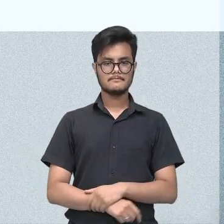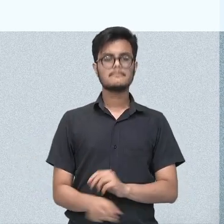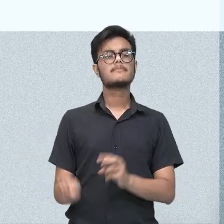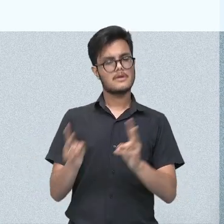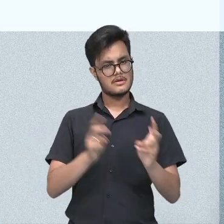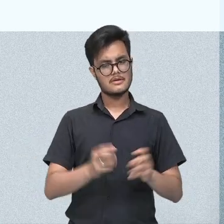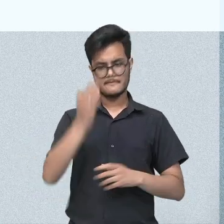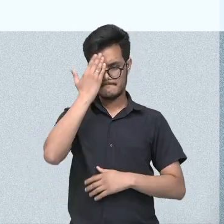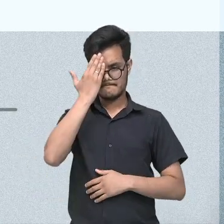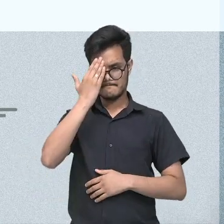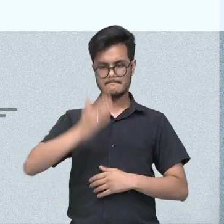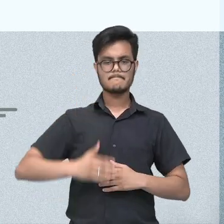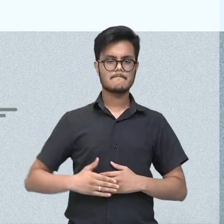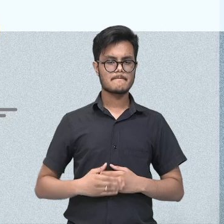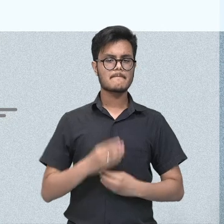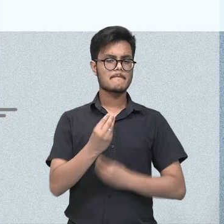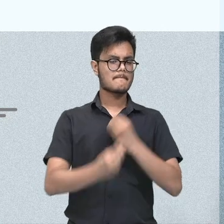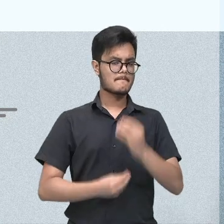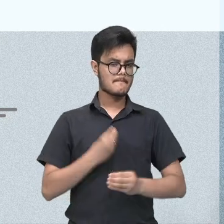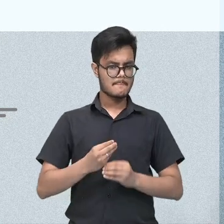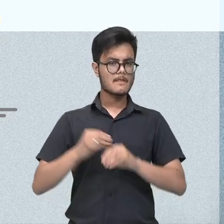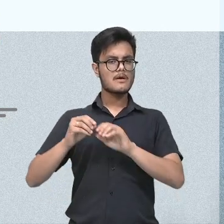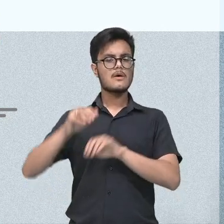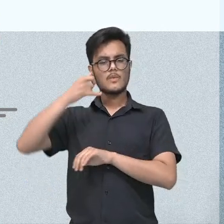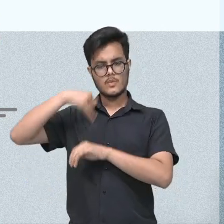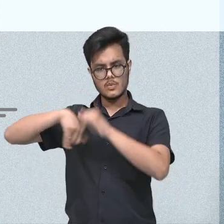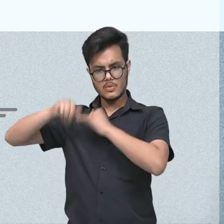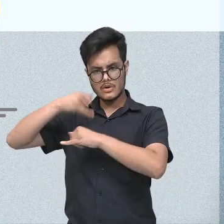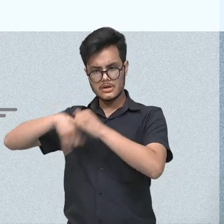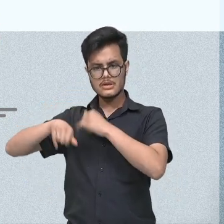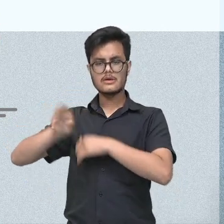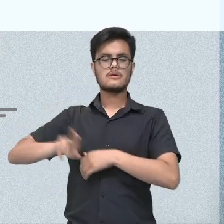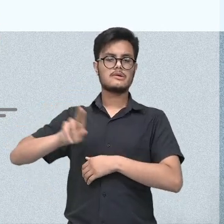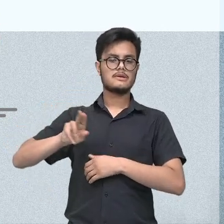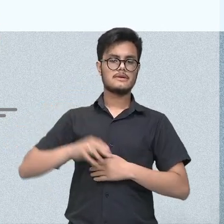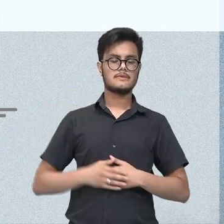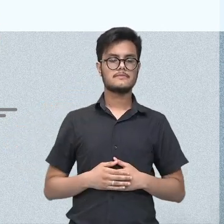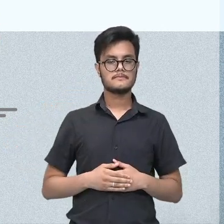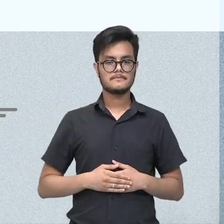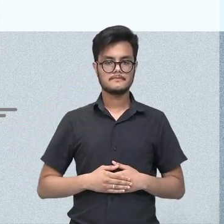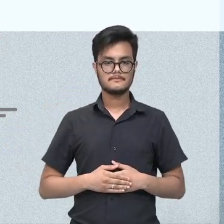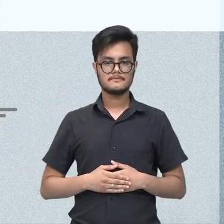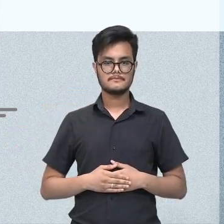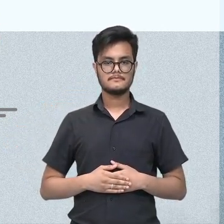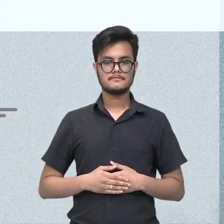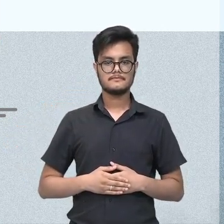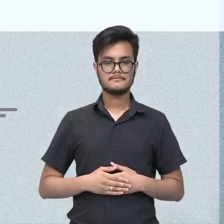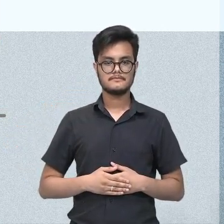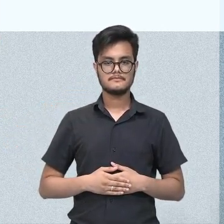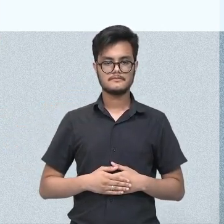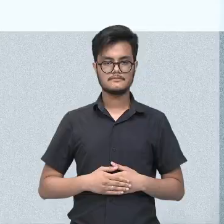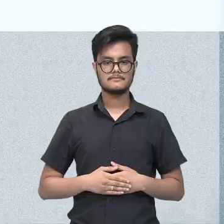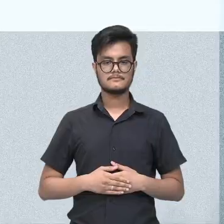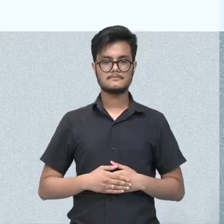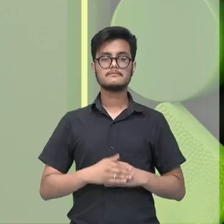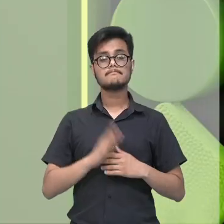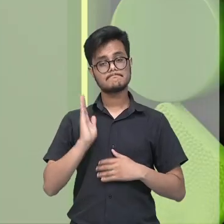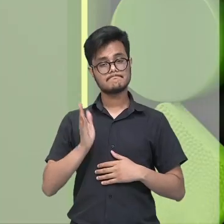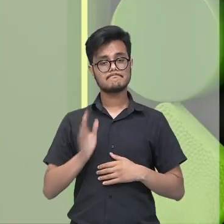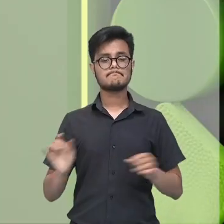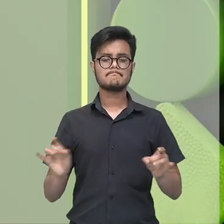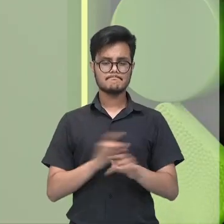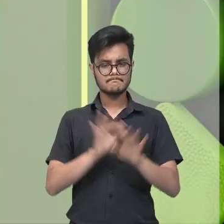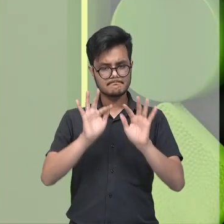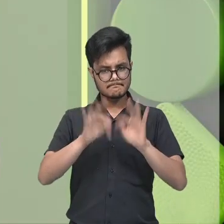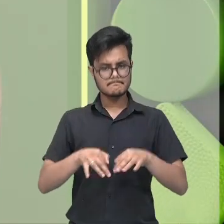diferença de cada eletrização? Atrito, eu vou esfregar. Muito bem, então finalizamos aí essa